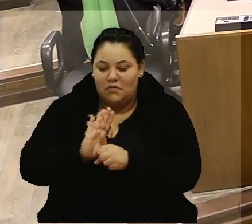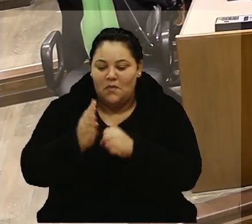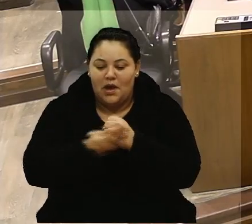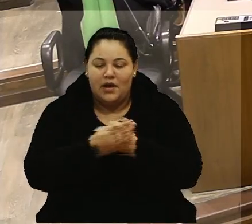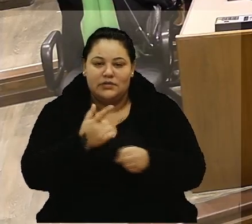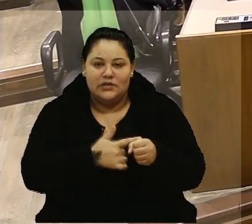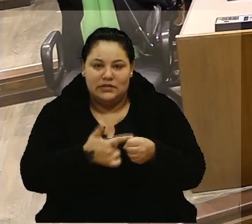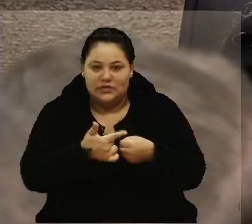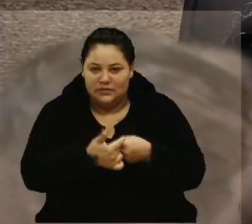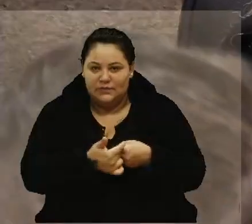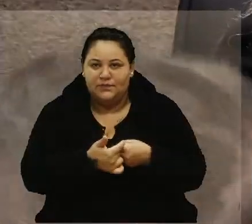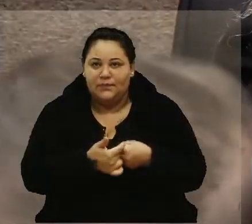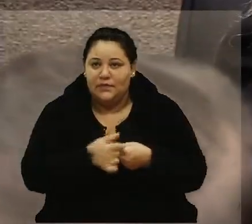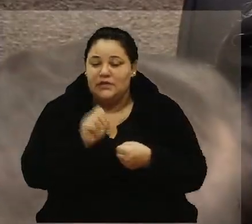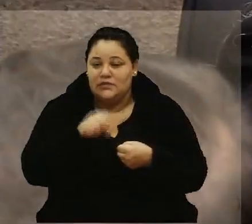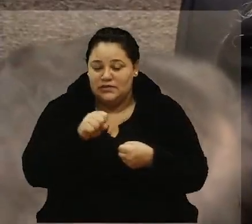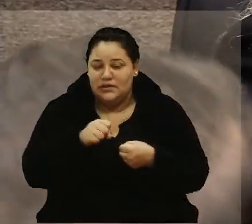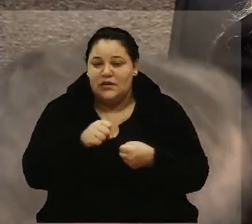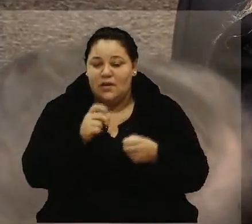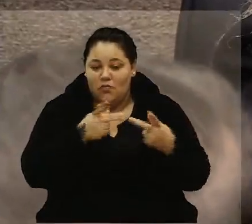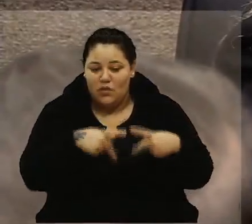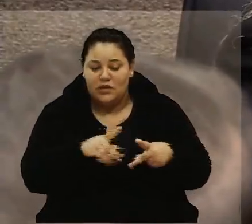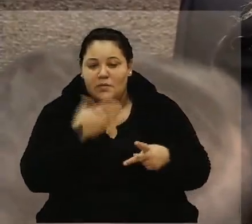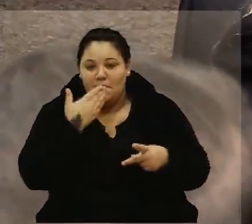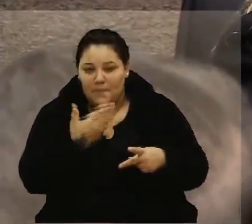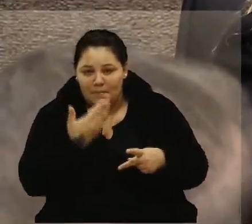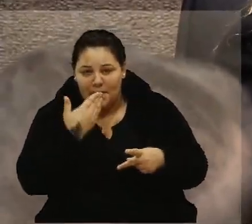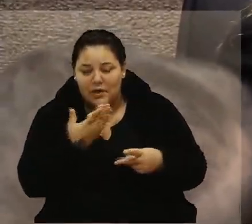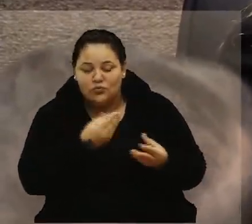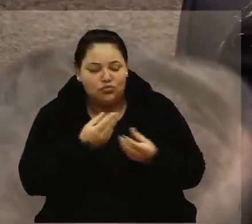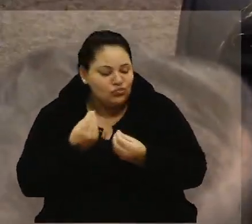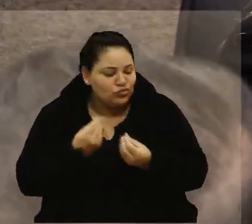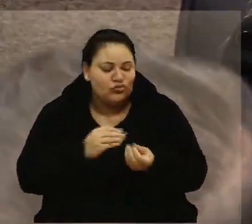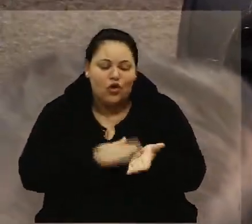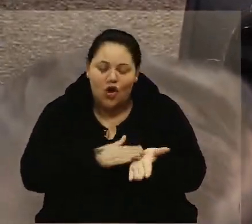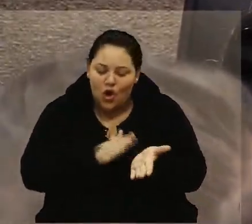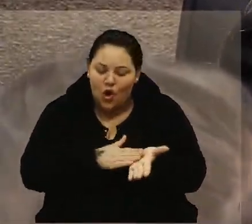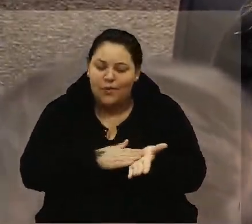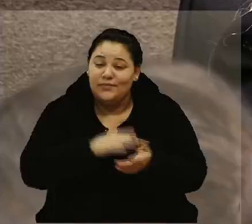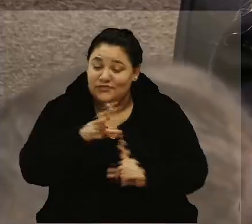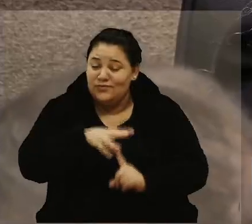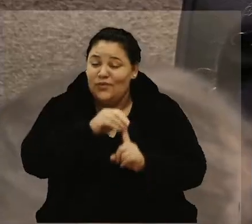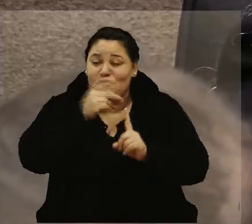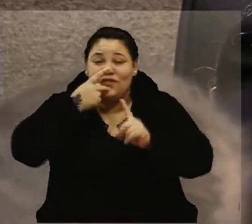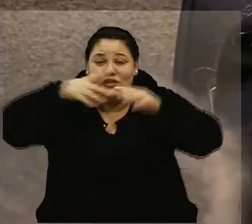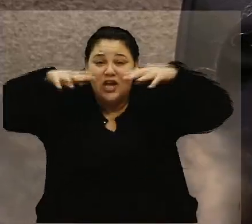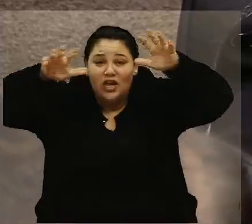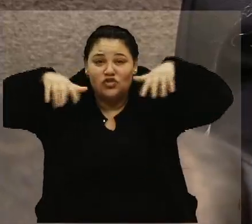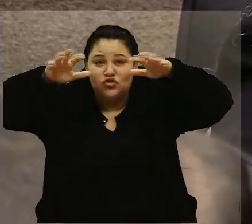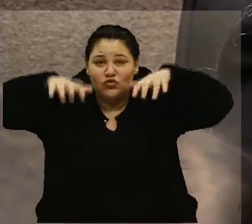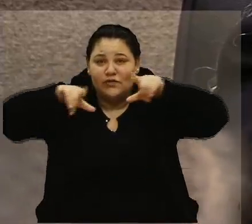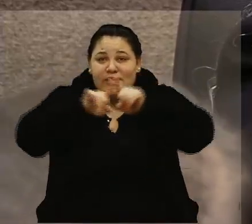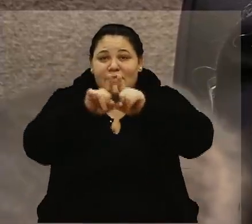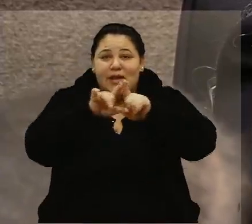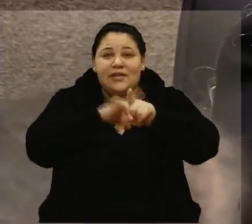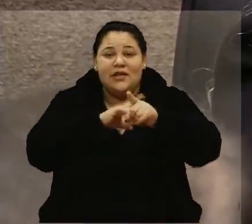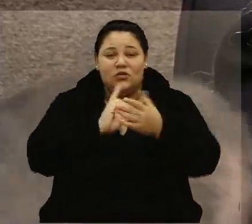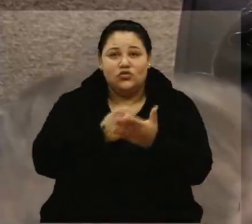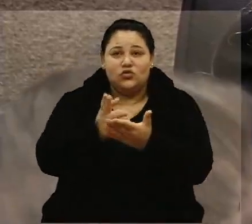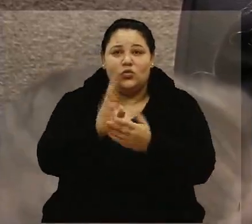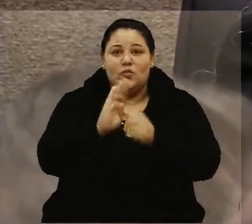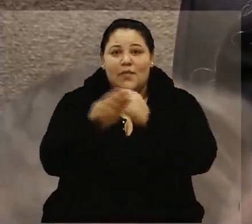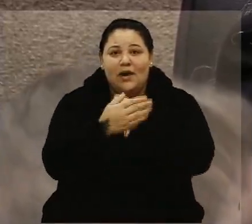população clama há tanto tempo, principalmente falando da questão de alagamentos, né? A gente tem um alagamento crônico lá no bairro